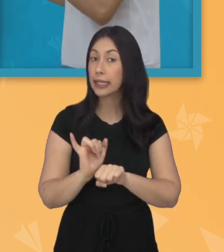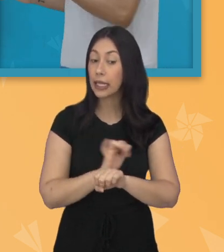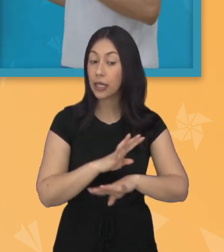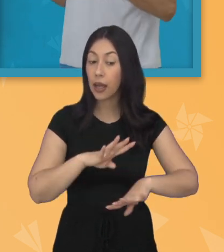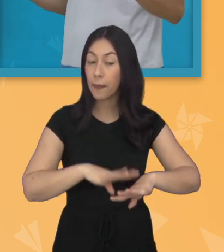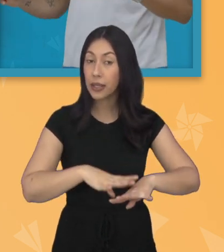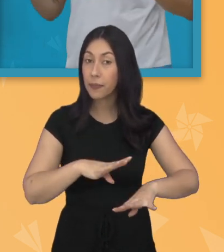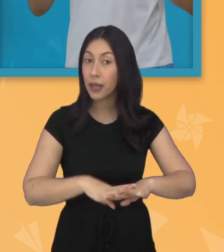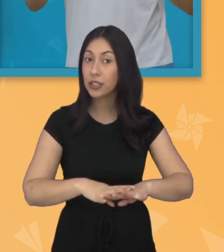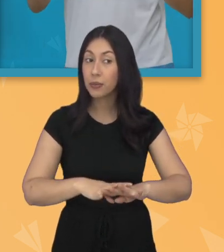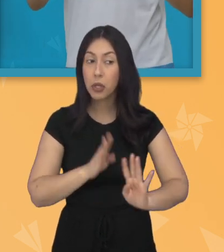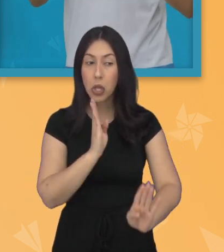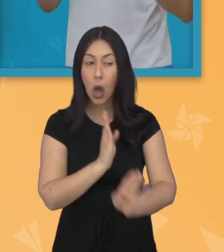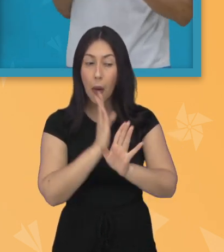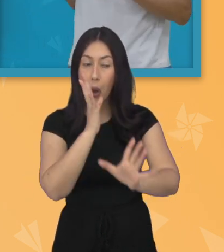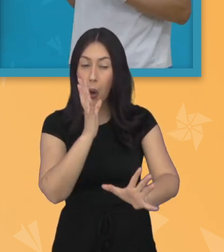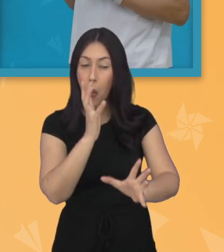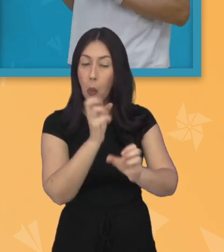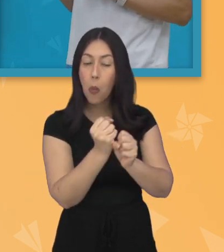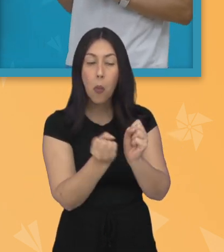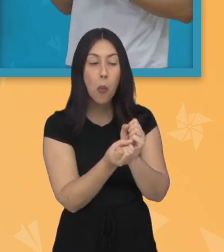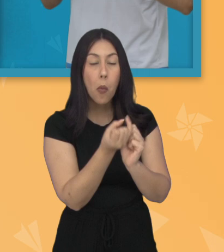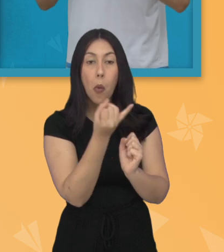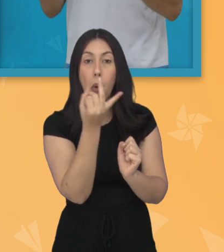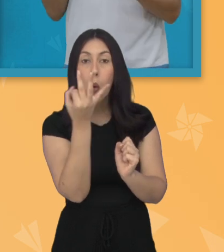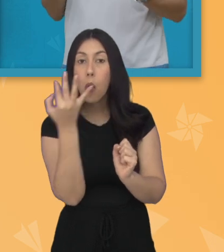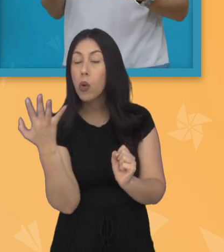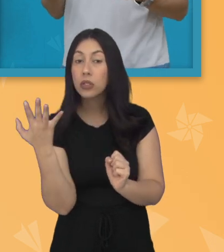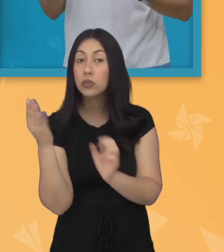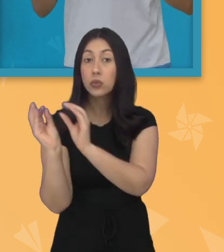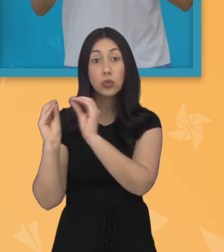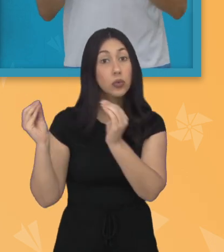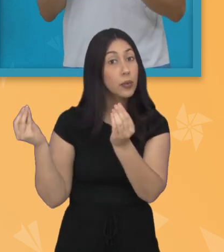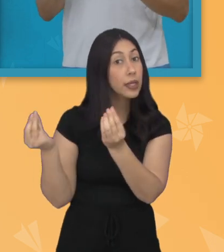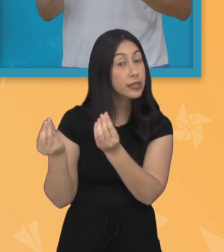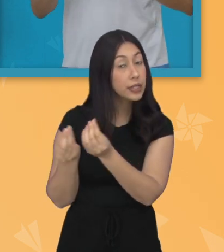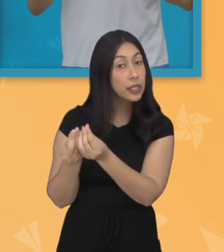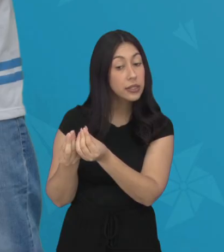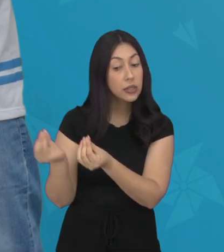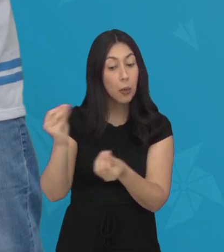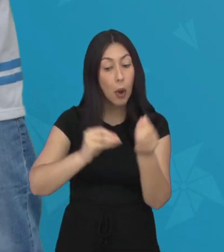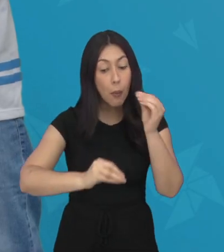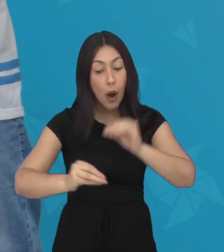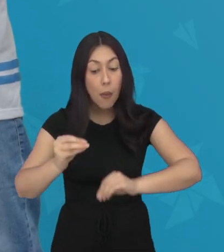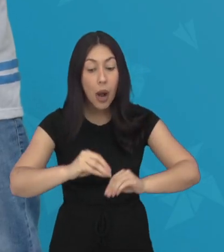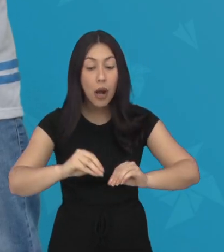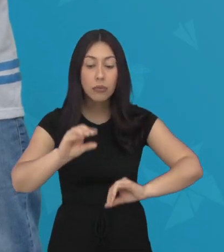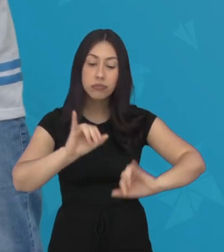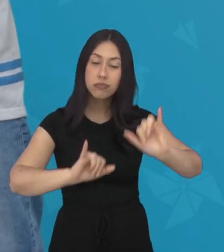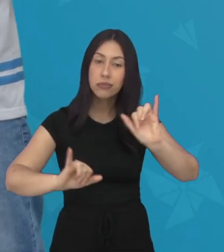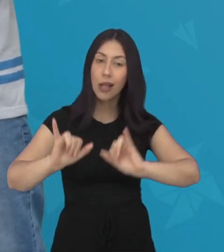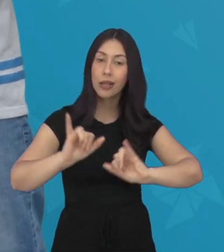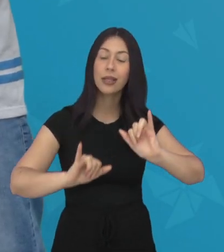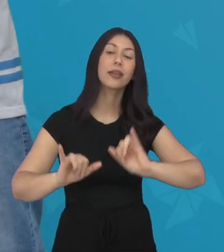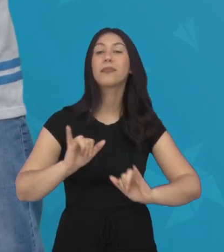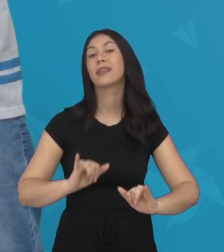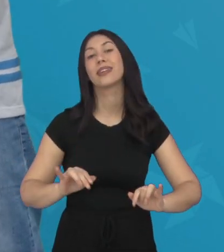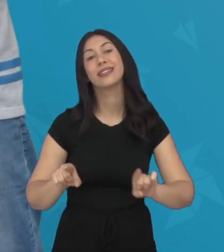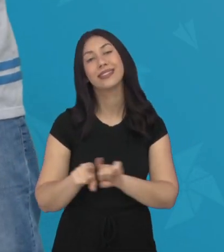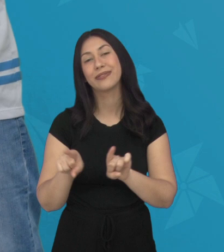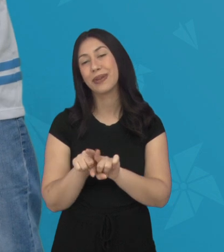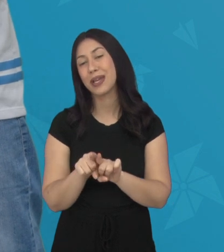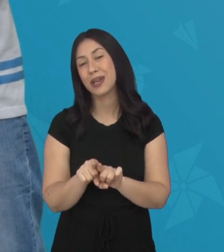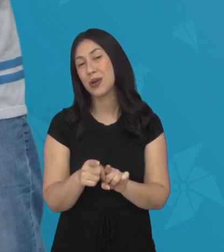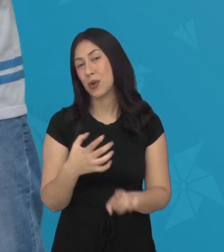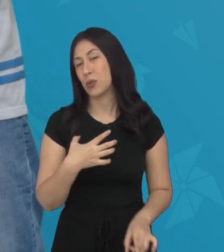chegar à quantidade de substâncias envolvidas em uma determinada reação química. Tudo bem? Só para deixar também o nome mais bonito, mais